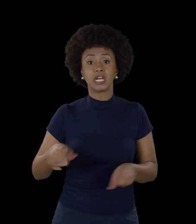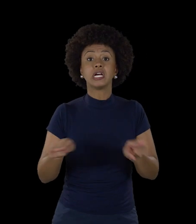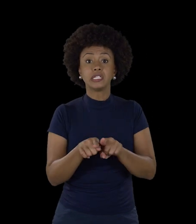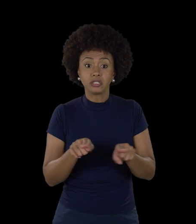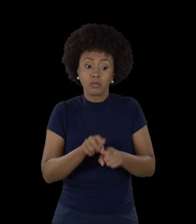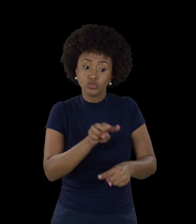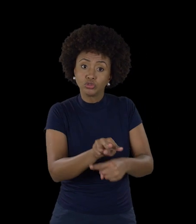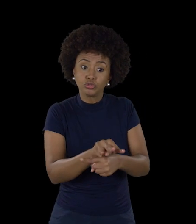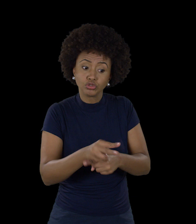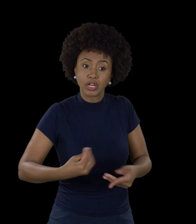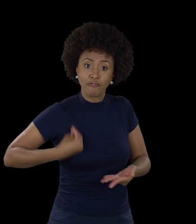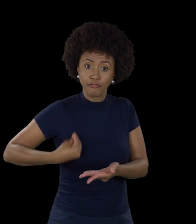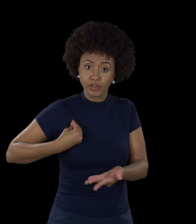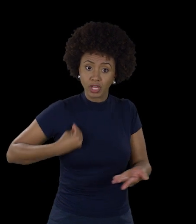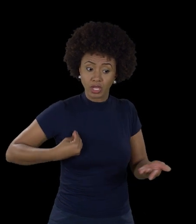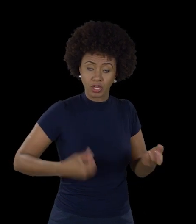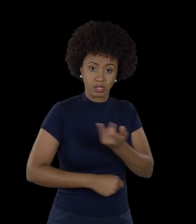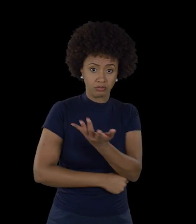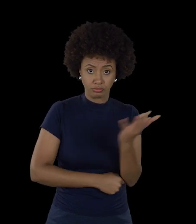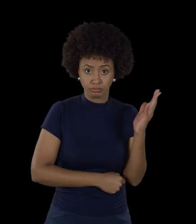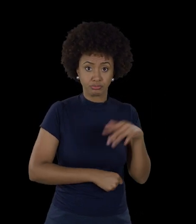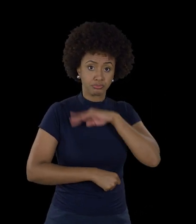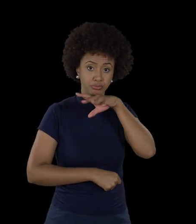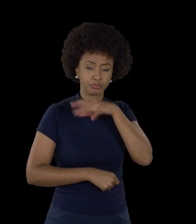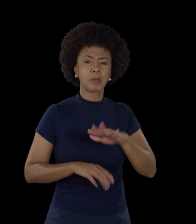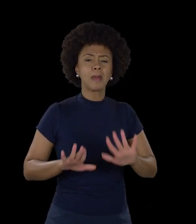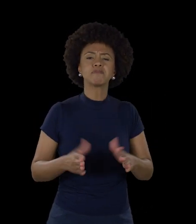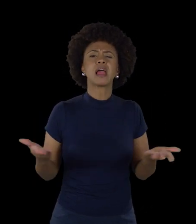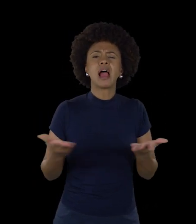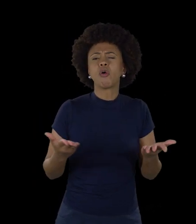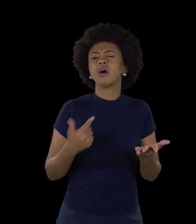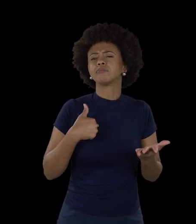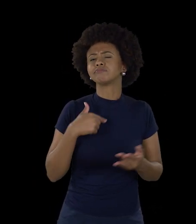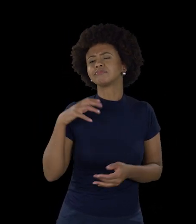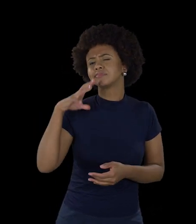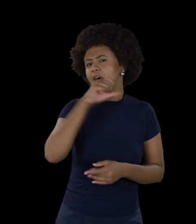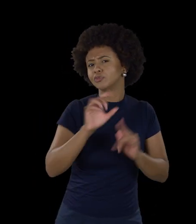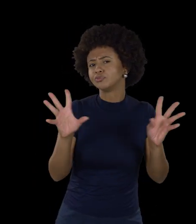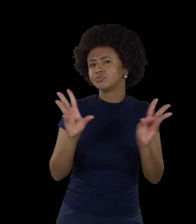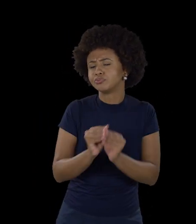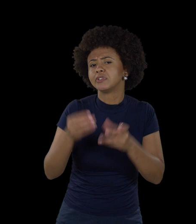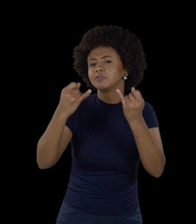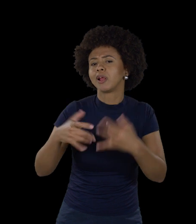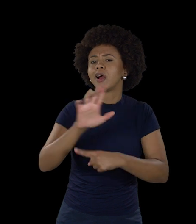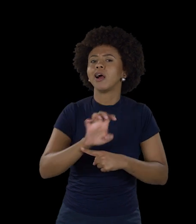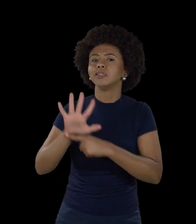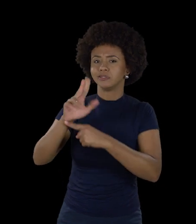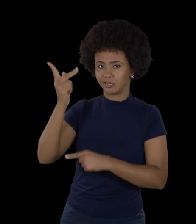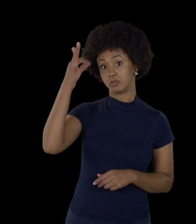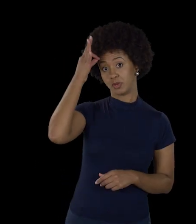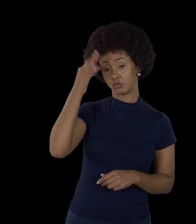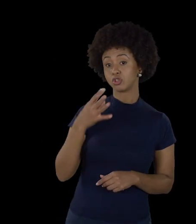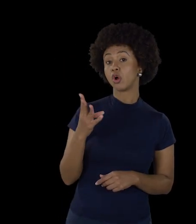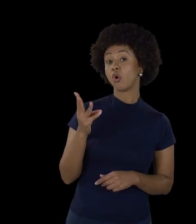tudo, conhecer. Por isso, vamos fazer uma breve radiografia do Espírito Santo. Com exceção do